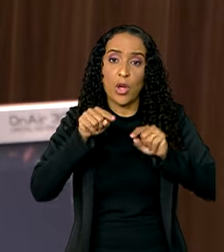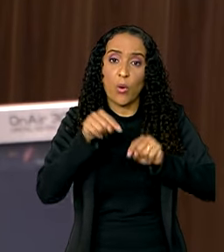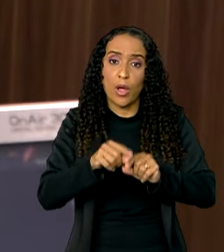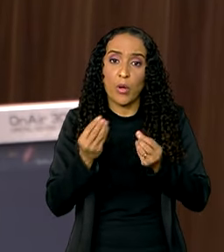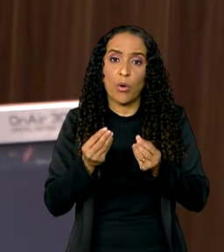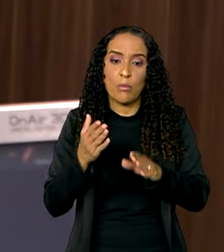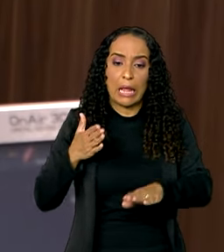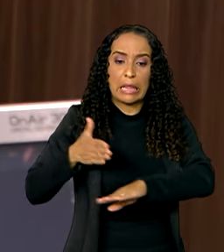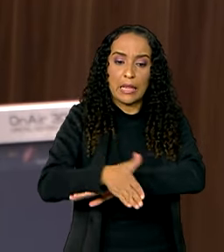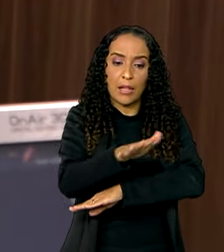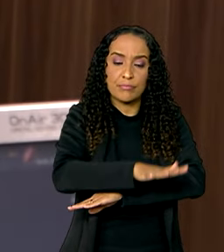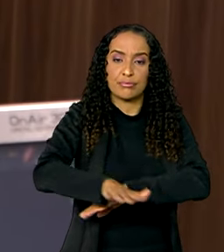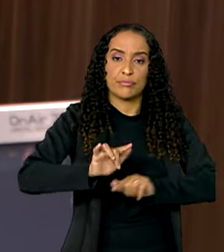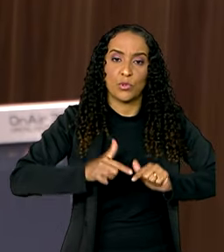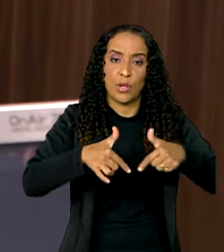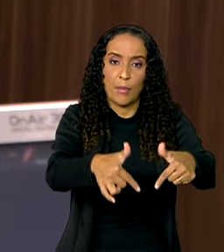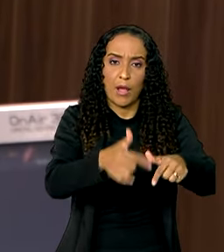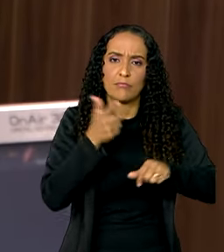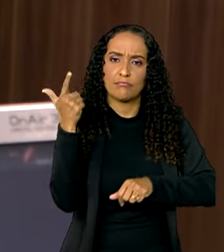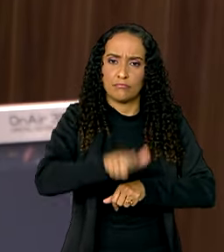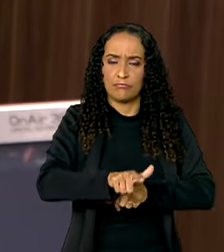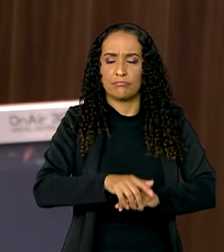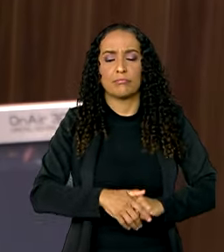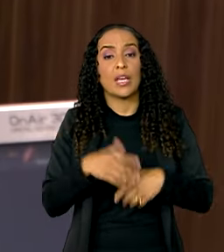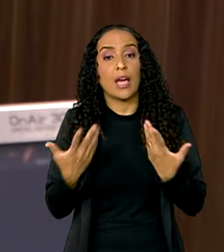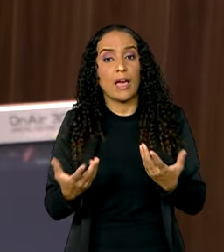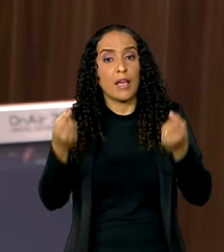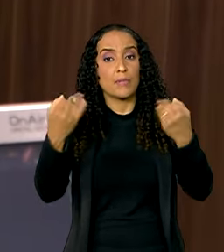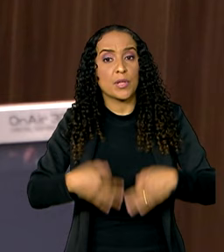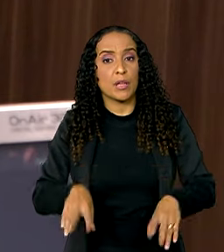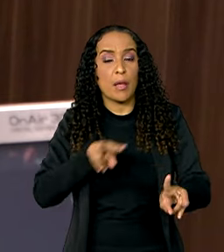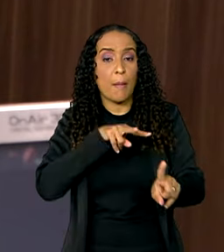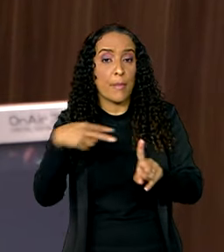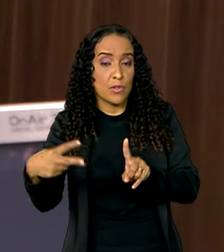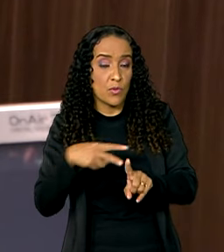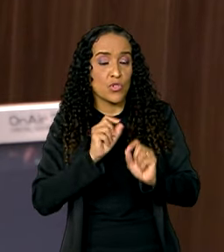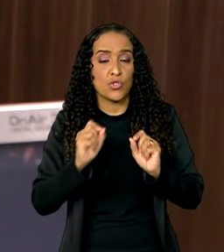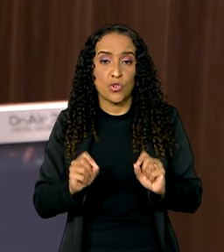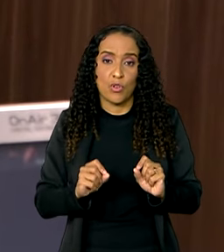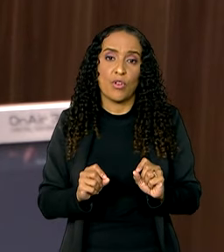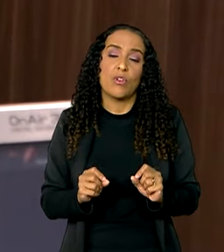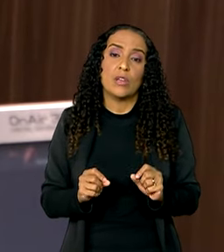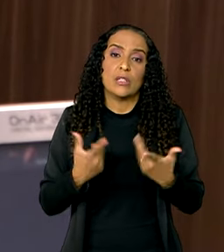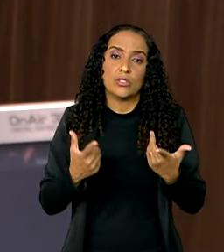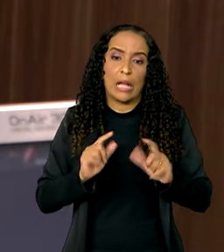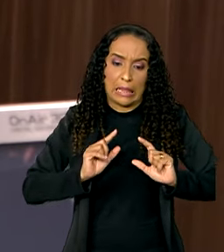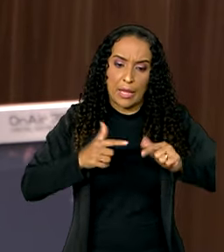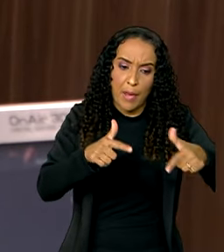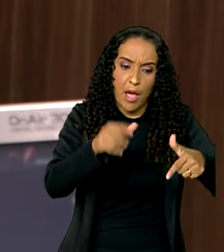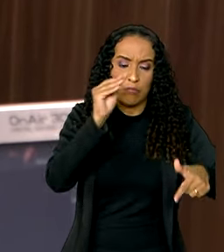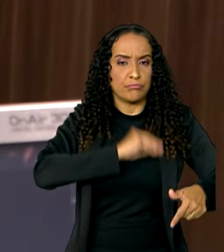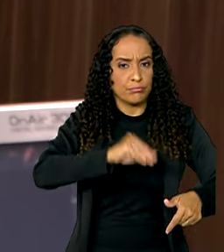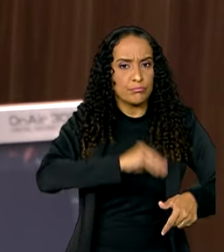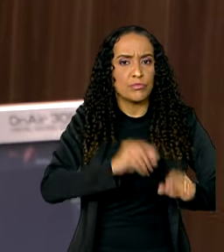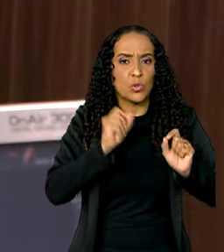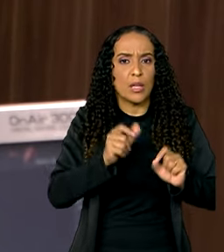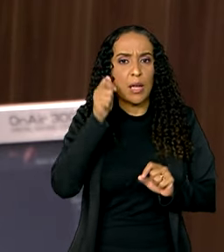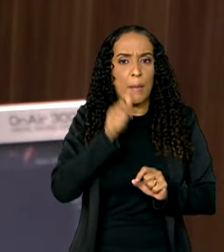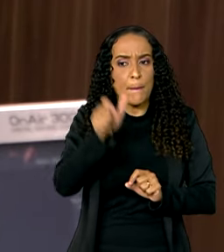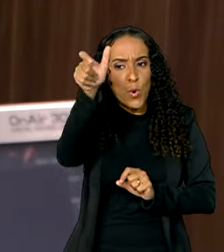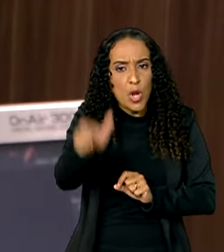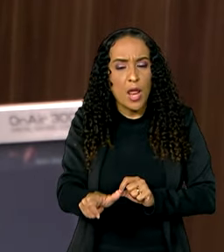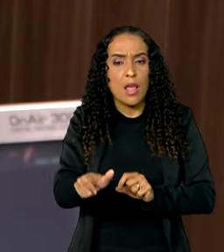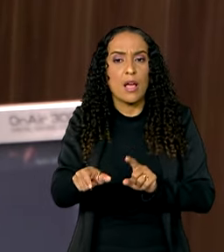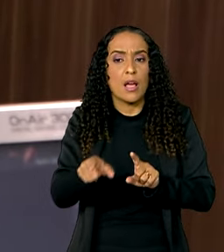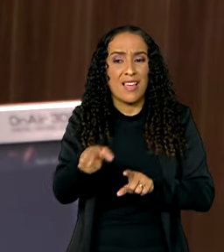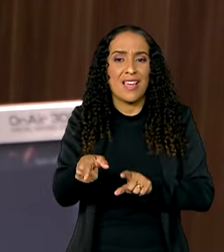de entrada no mundo do trabalho então a gente tá falando justamente nessa perspectiva né da do emprego da renda para a mulher e